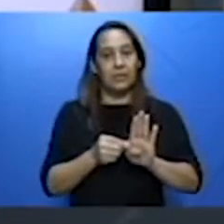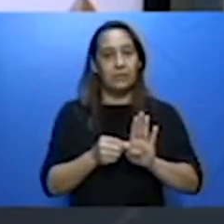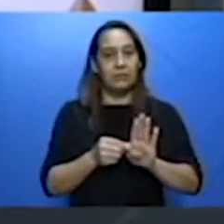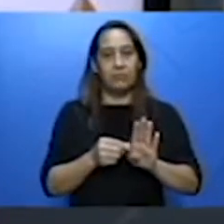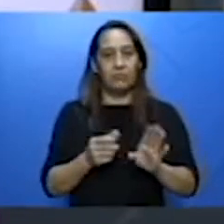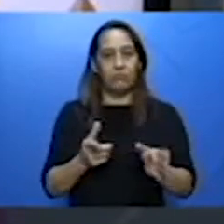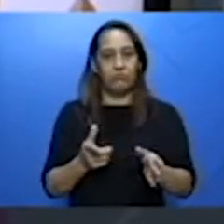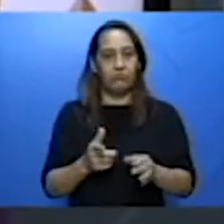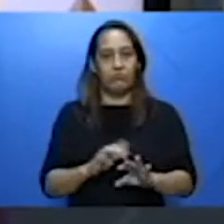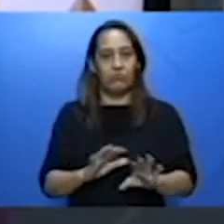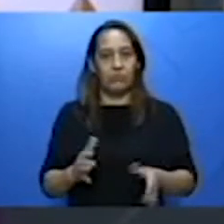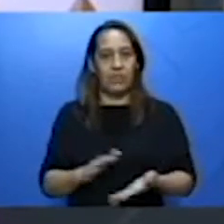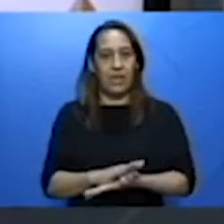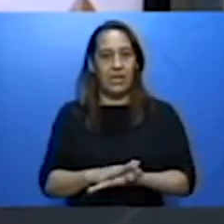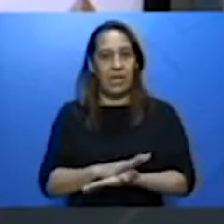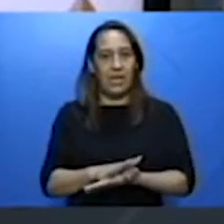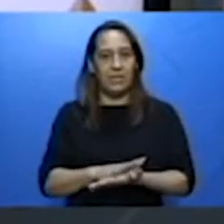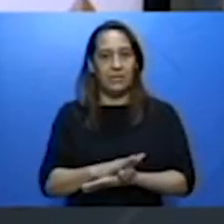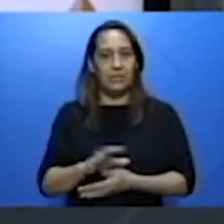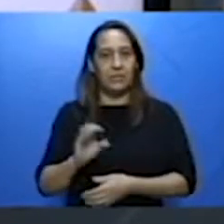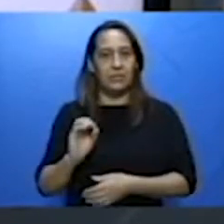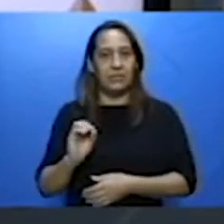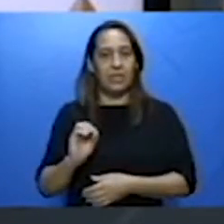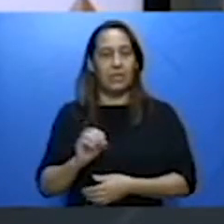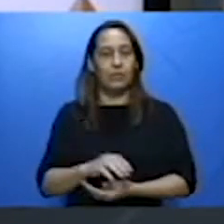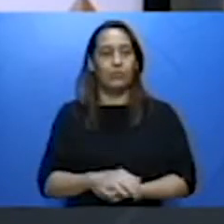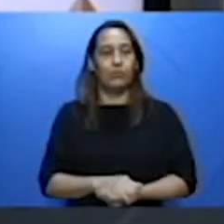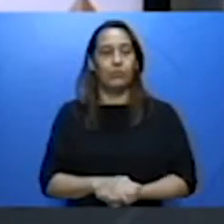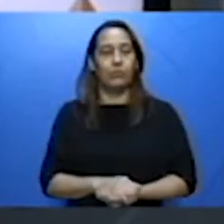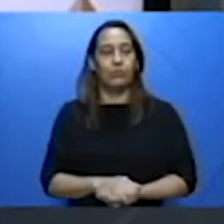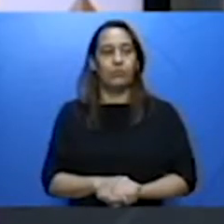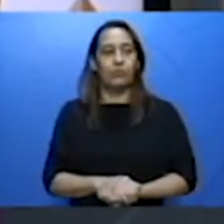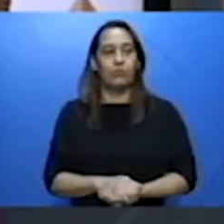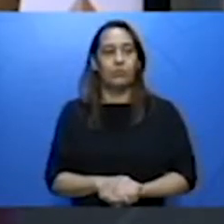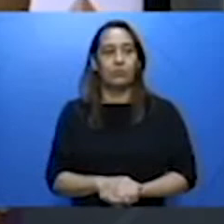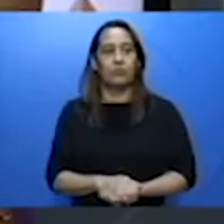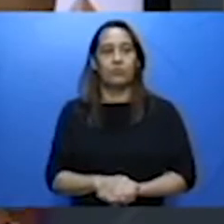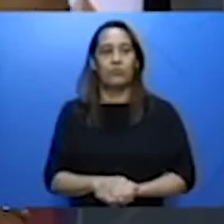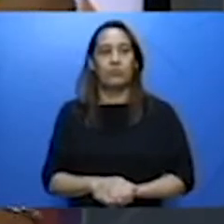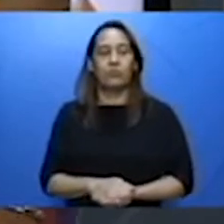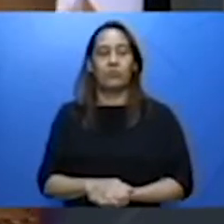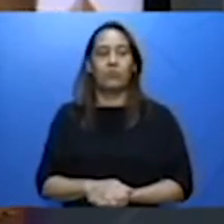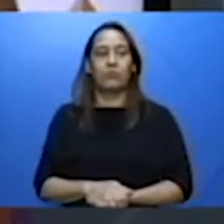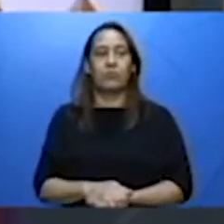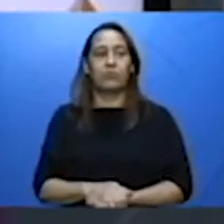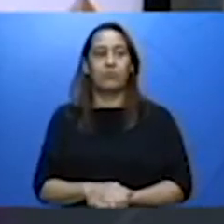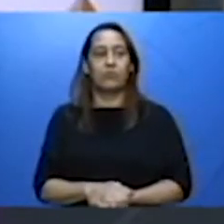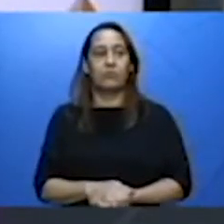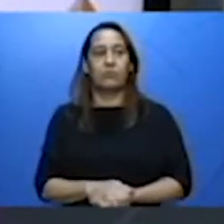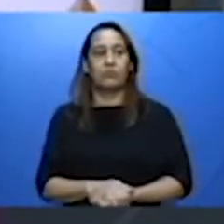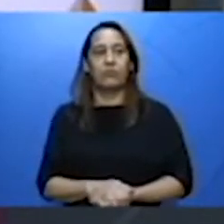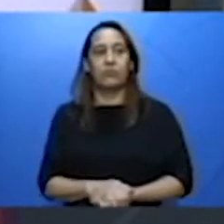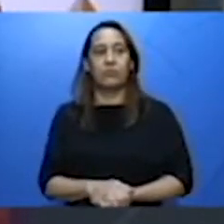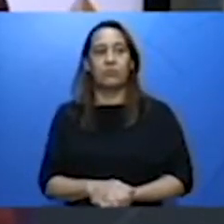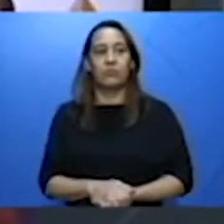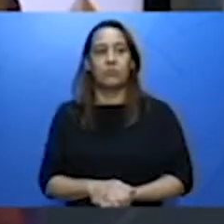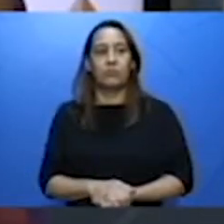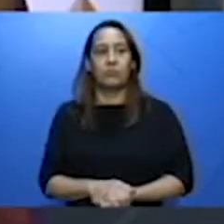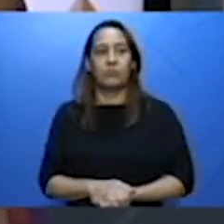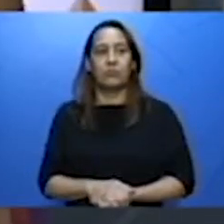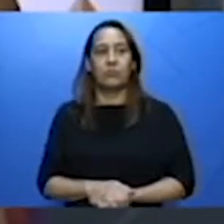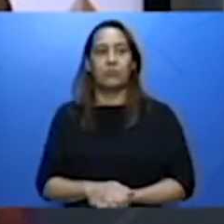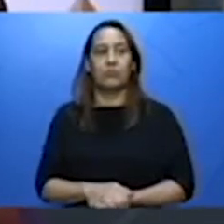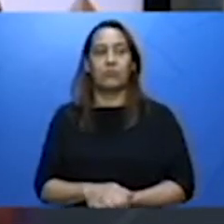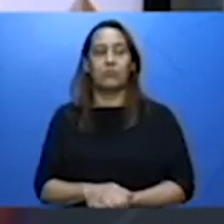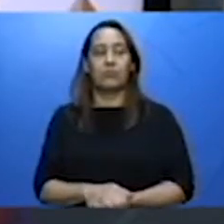está escrito centenas, que são os 10 grupos de 10, né? O grupo de 100. Então, se tivesse algum número